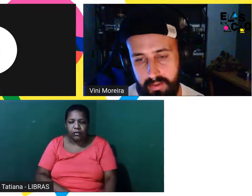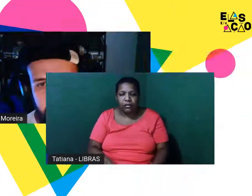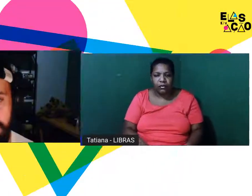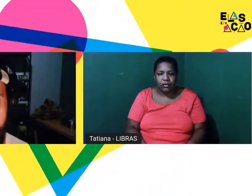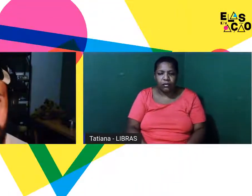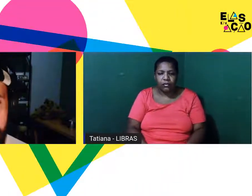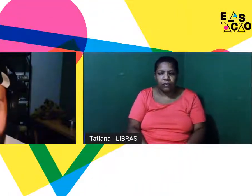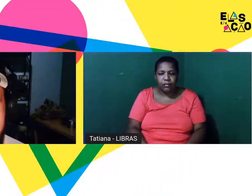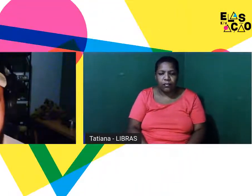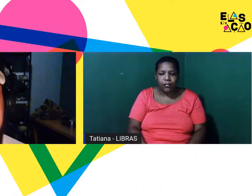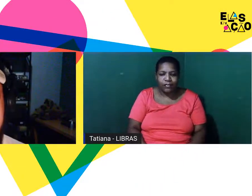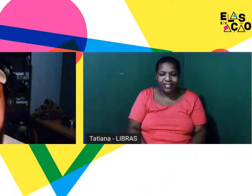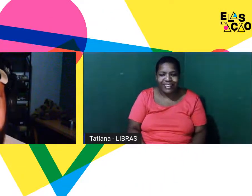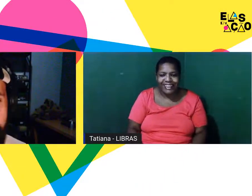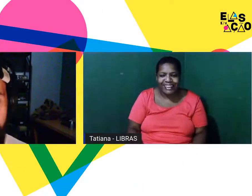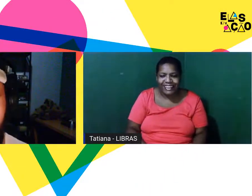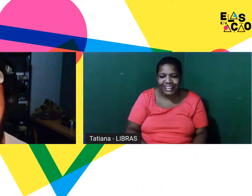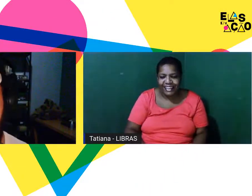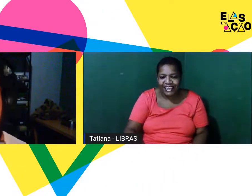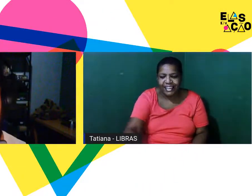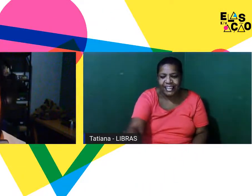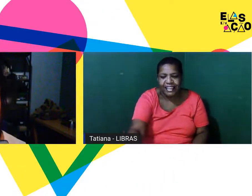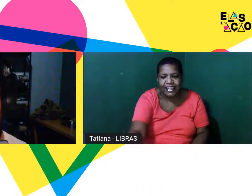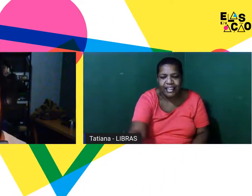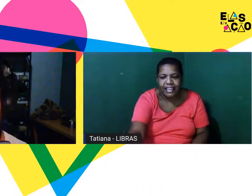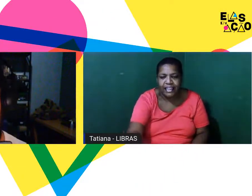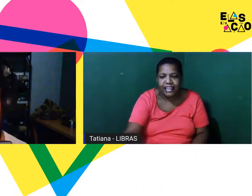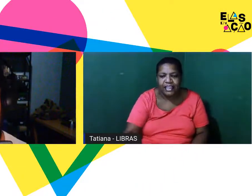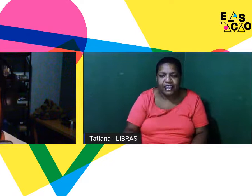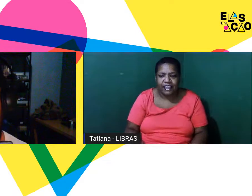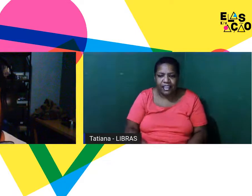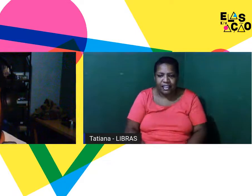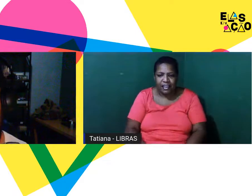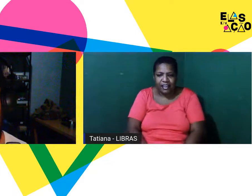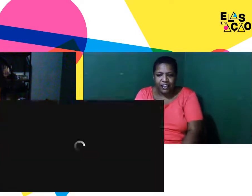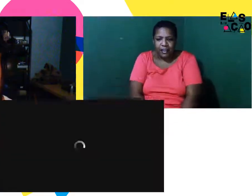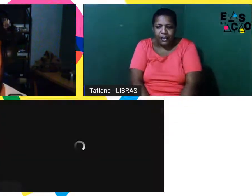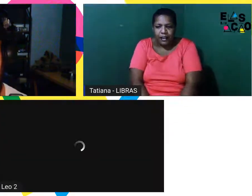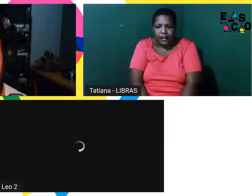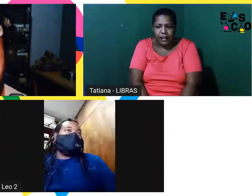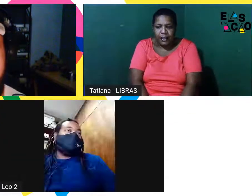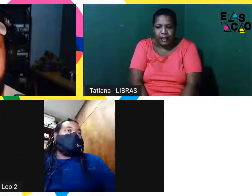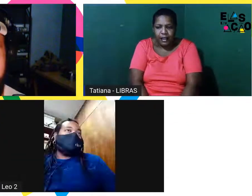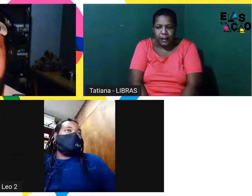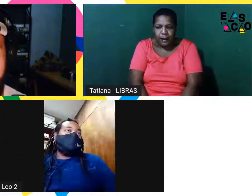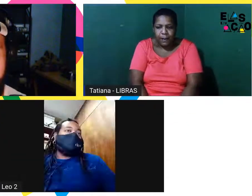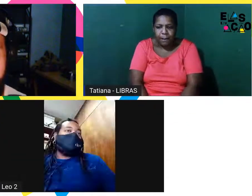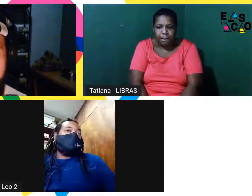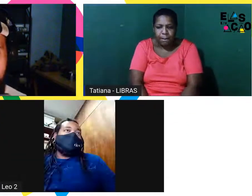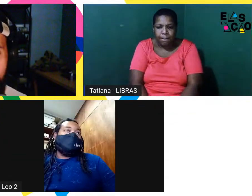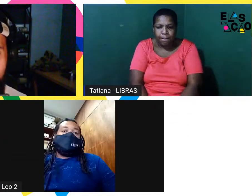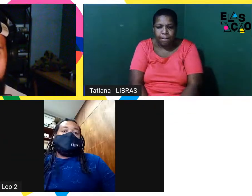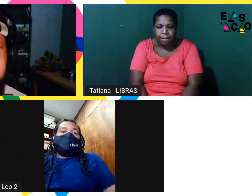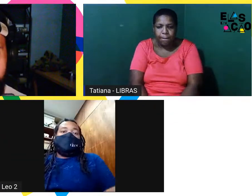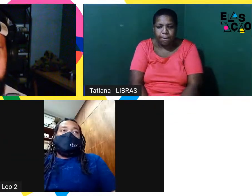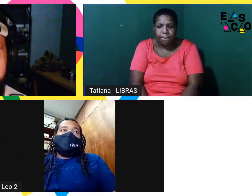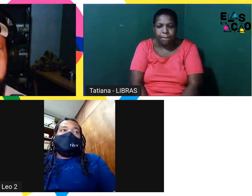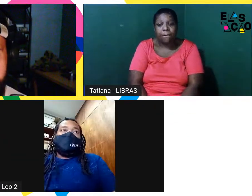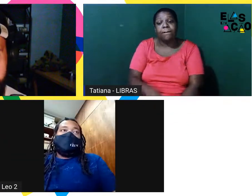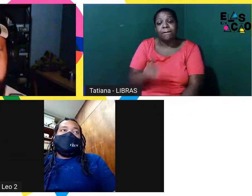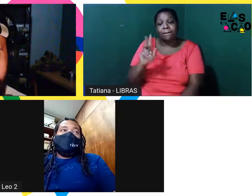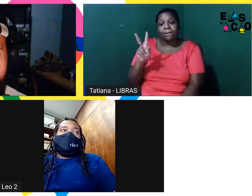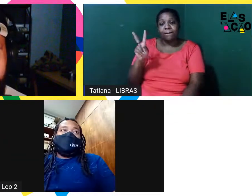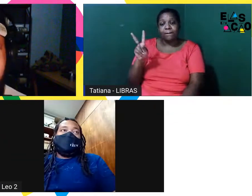e se realizam e entrou e saiu nada lá o Léo